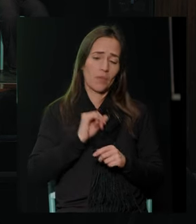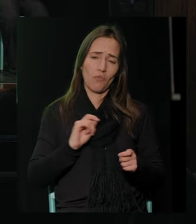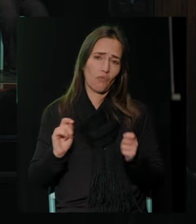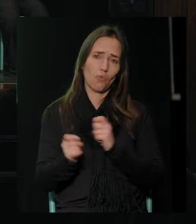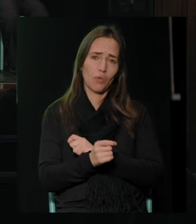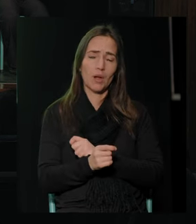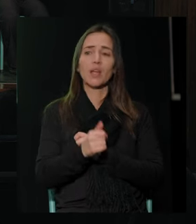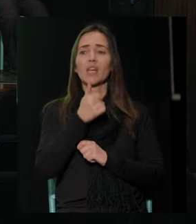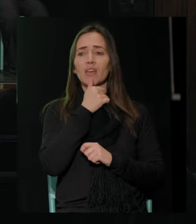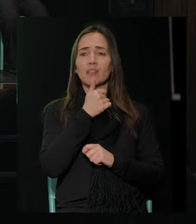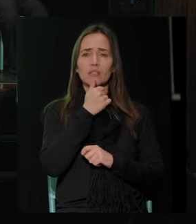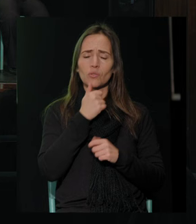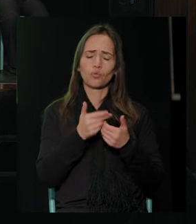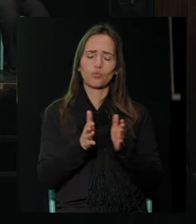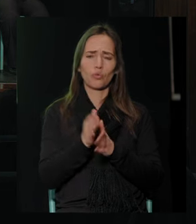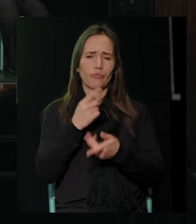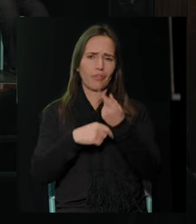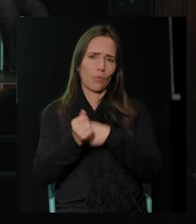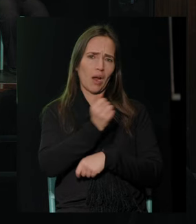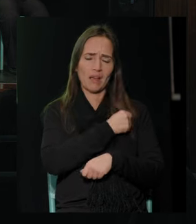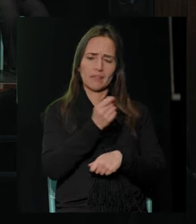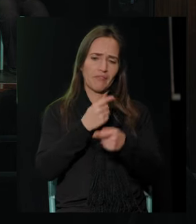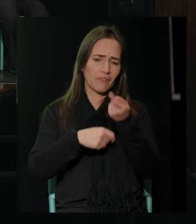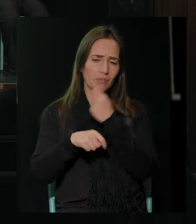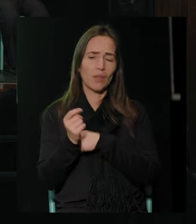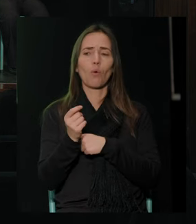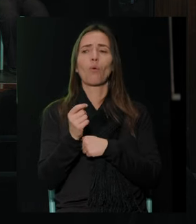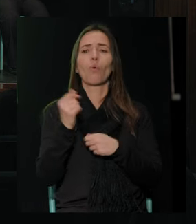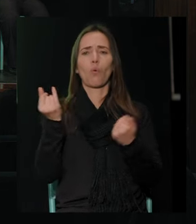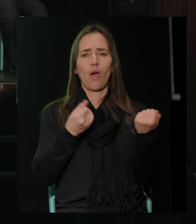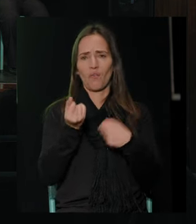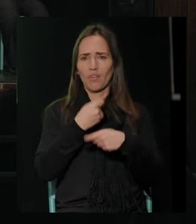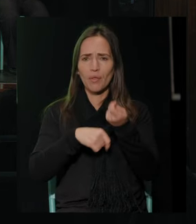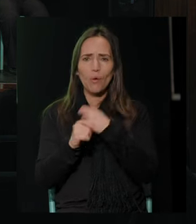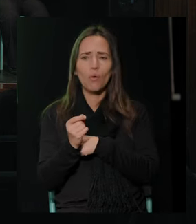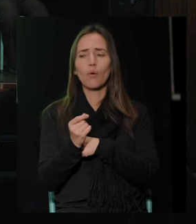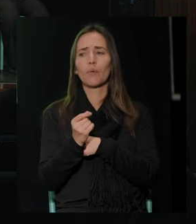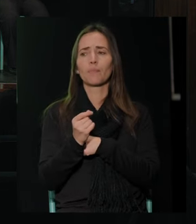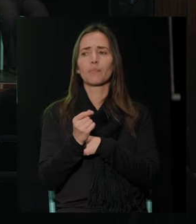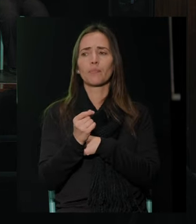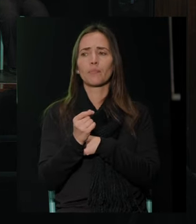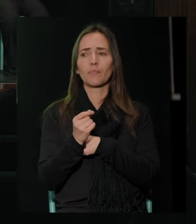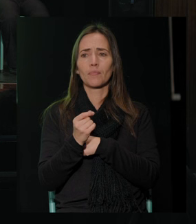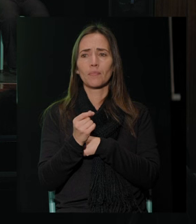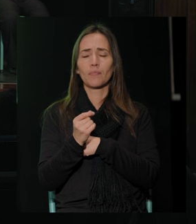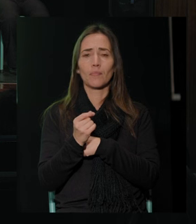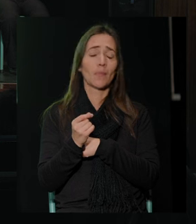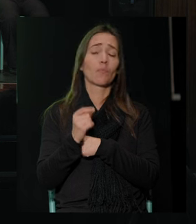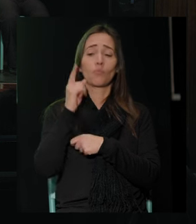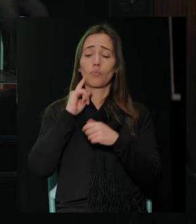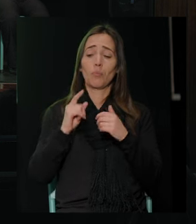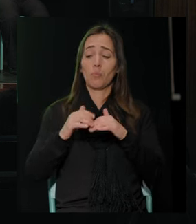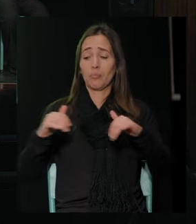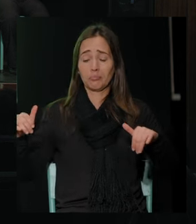E, portanto, decidiu vender tudo, vendeu a casa, vendeu o carro, acho que inclusive separou da